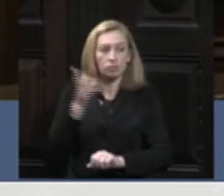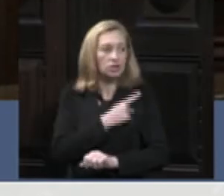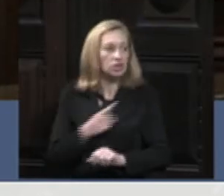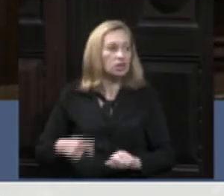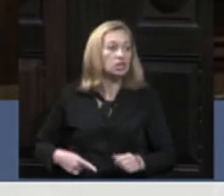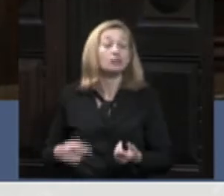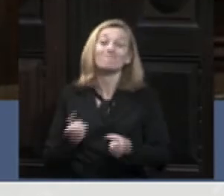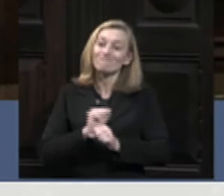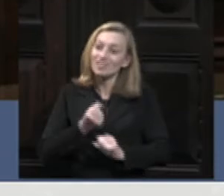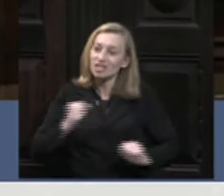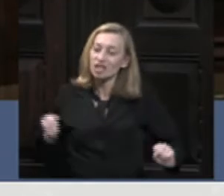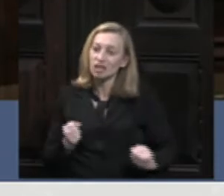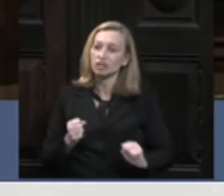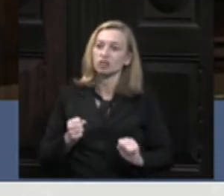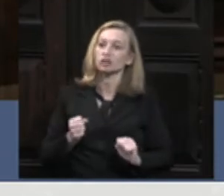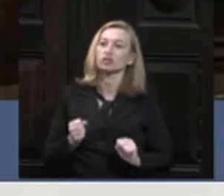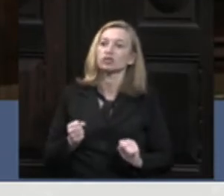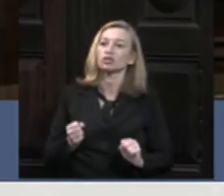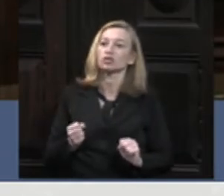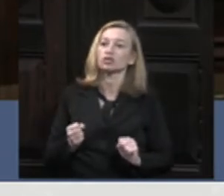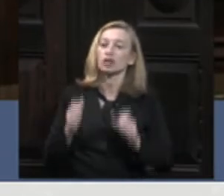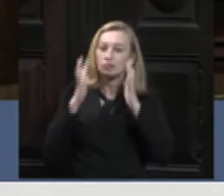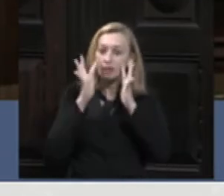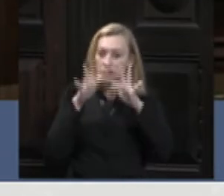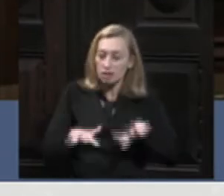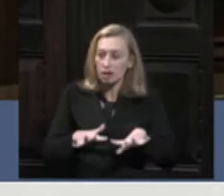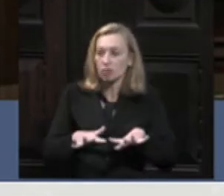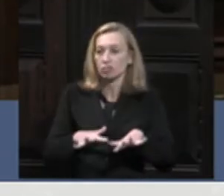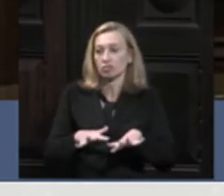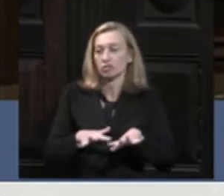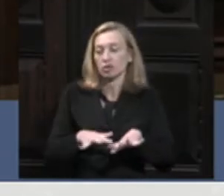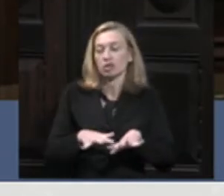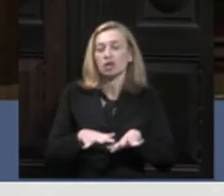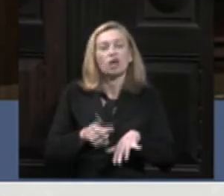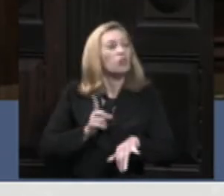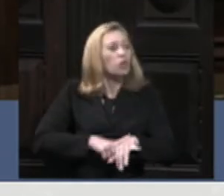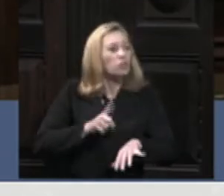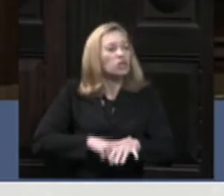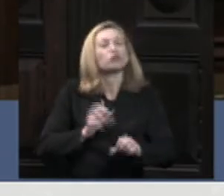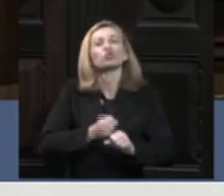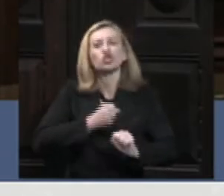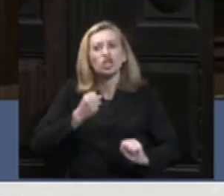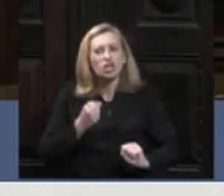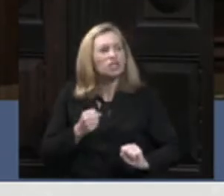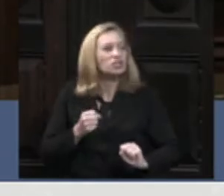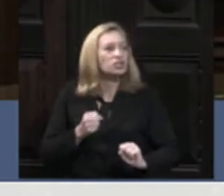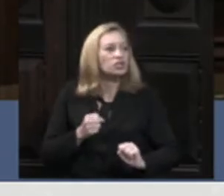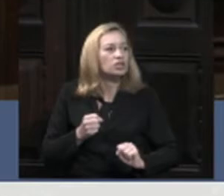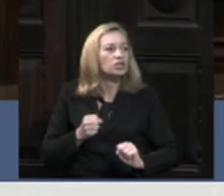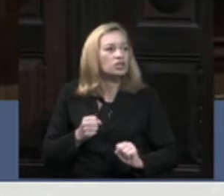de grande apreensão. É um momento de grande